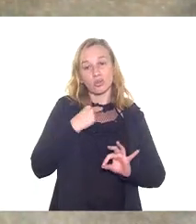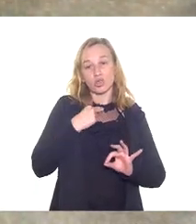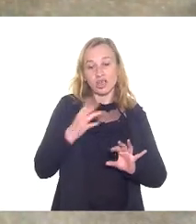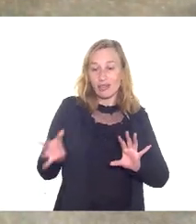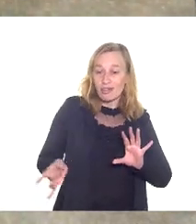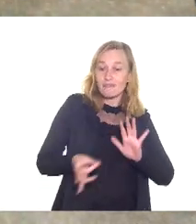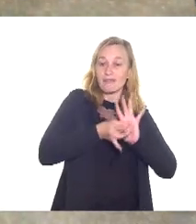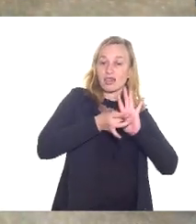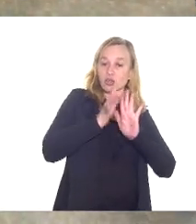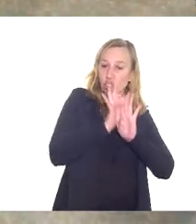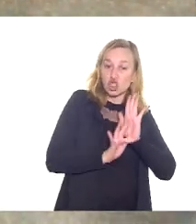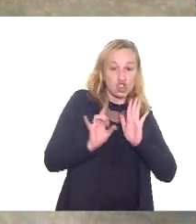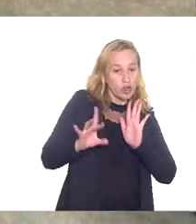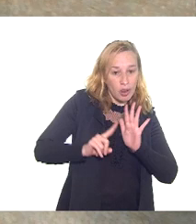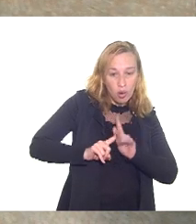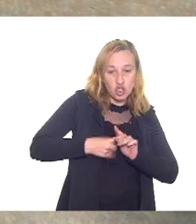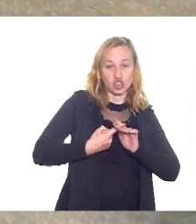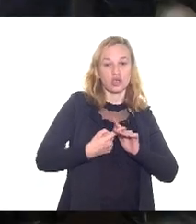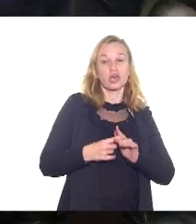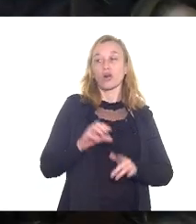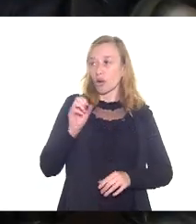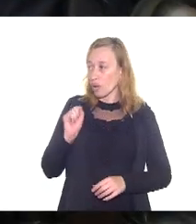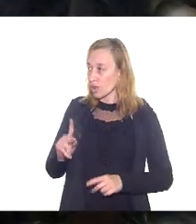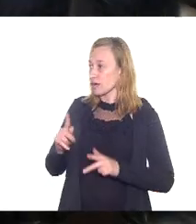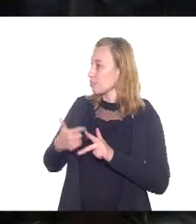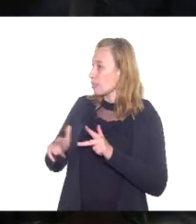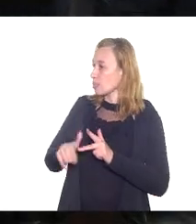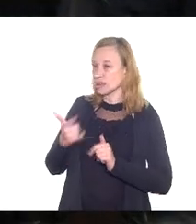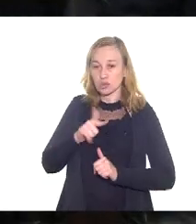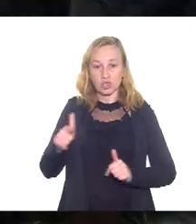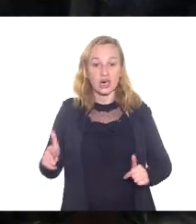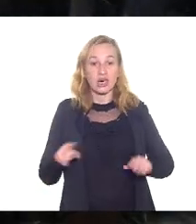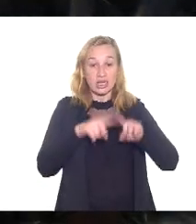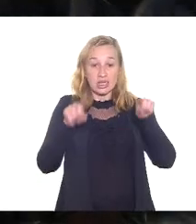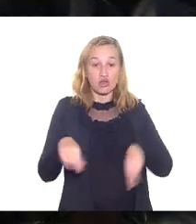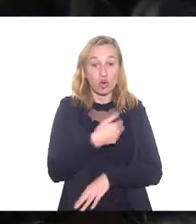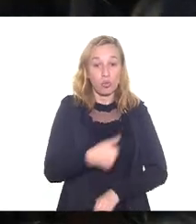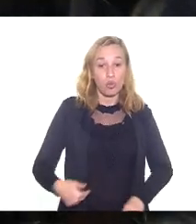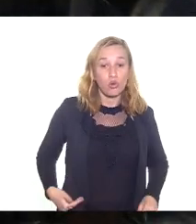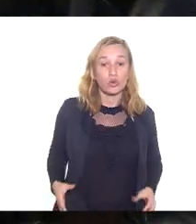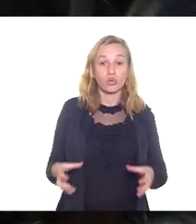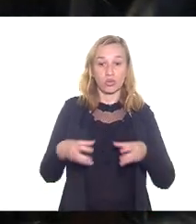é só uma correção de texto. Sem problema. Pela Comissão de Servidores Públicos,